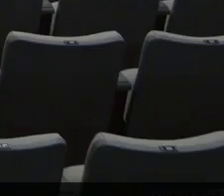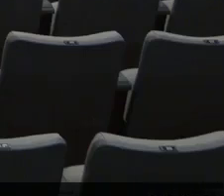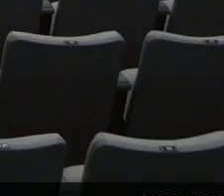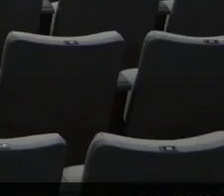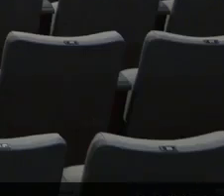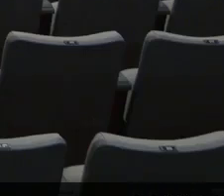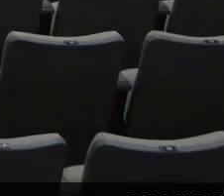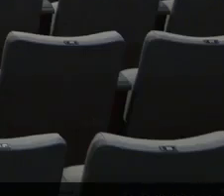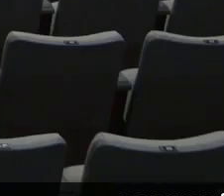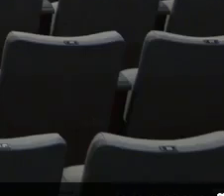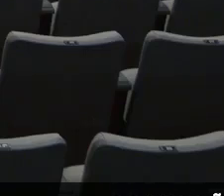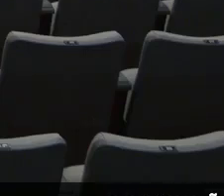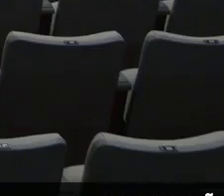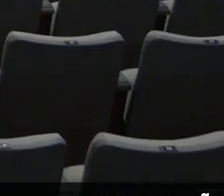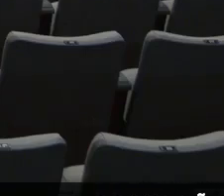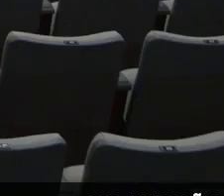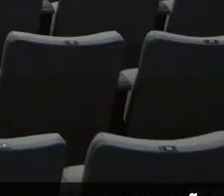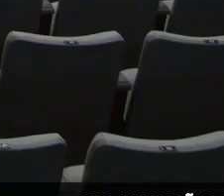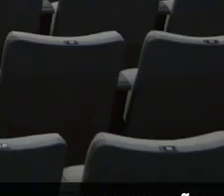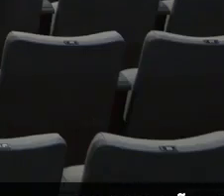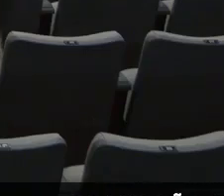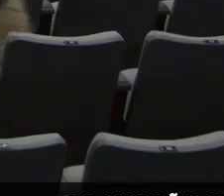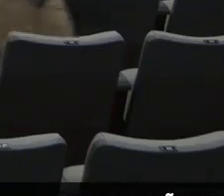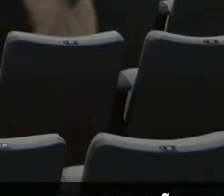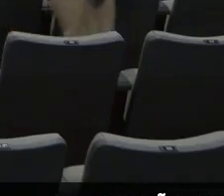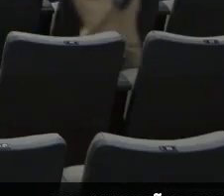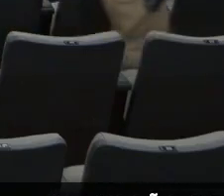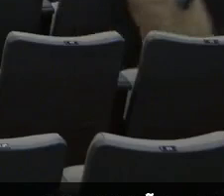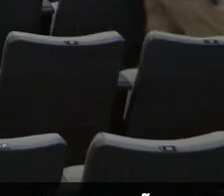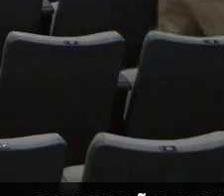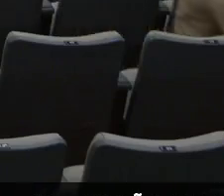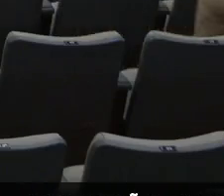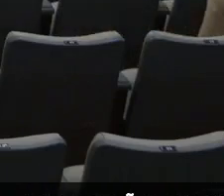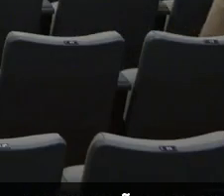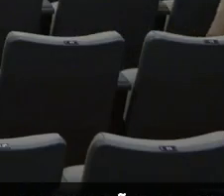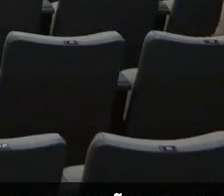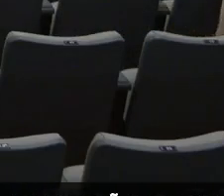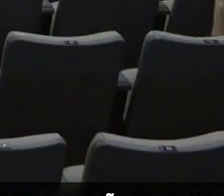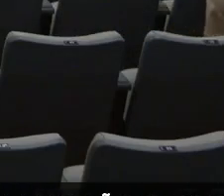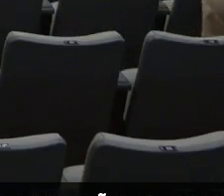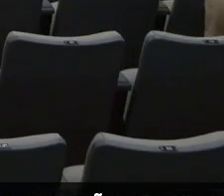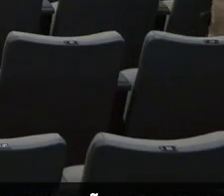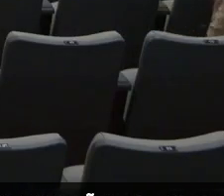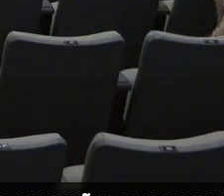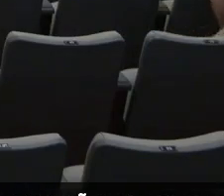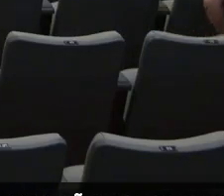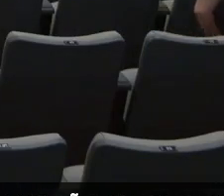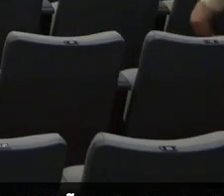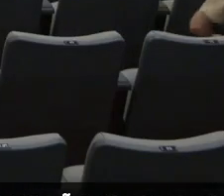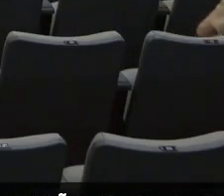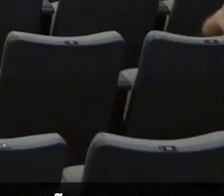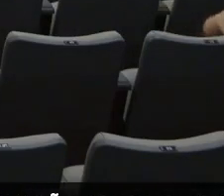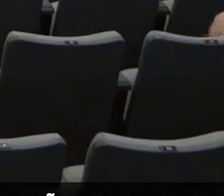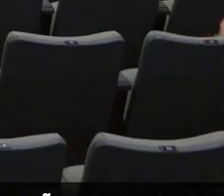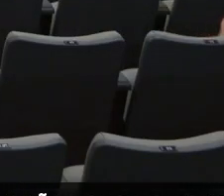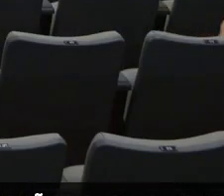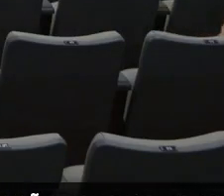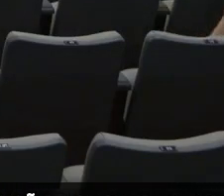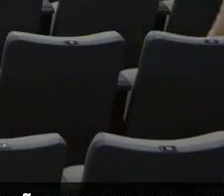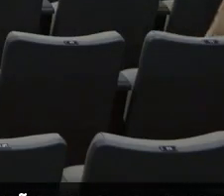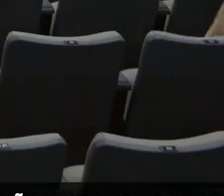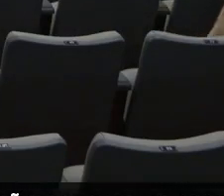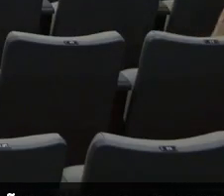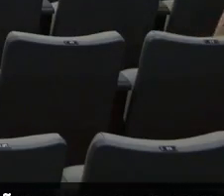Militar de Minas Gerais Coronel PM Rodrigo Souza Rodrigues que já se encontra a mesa dos trabalhos a presidência